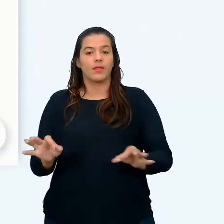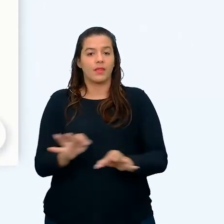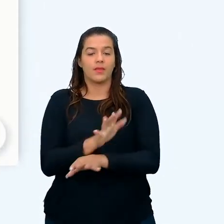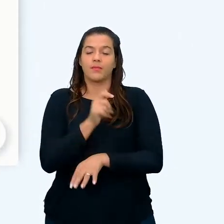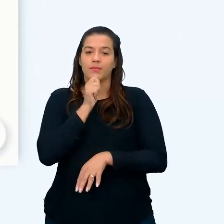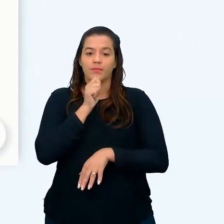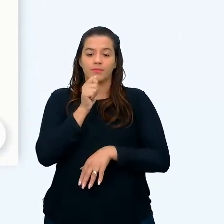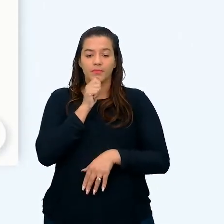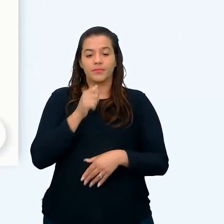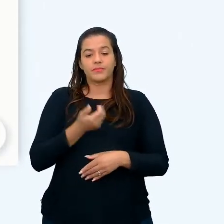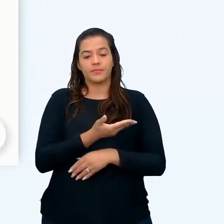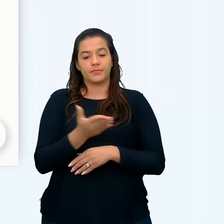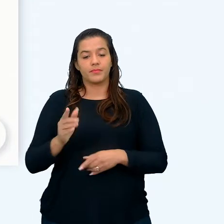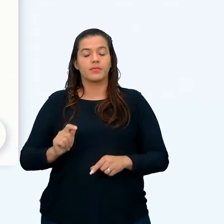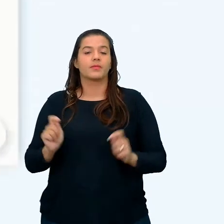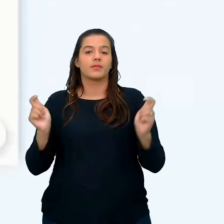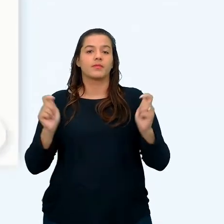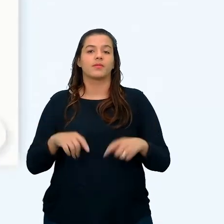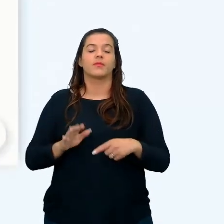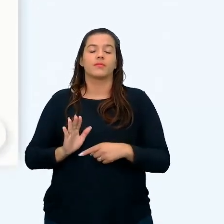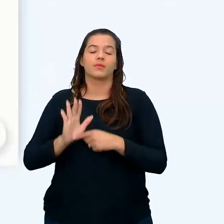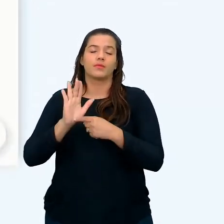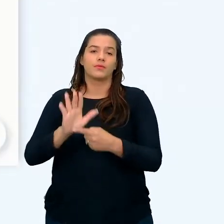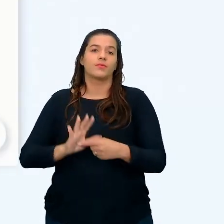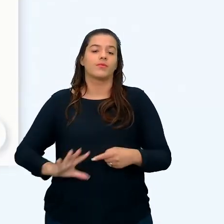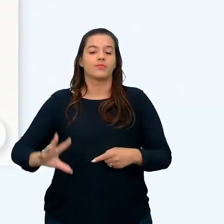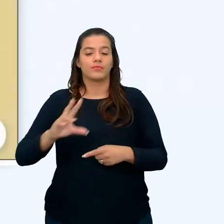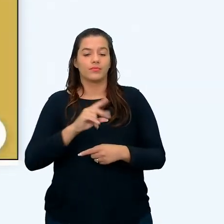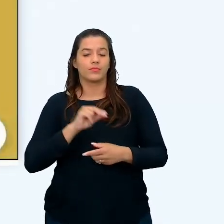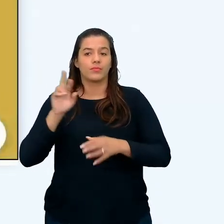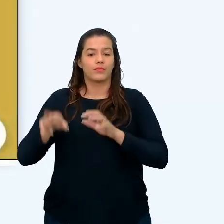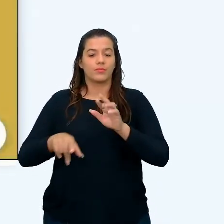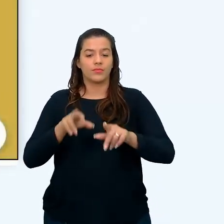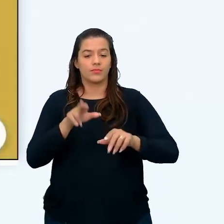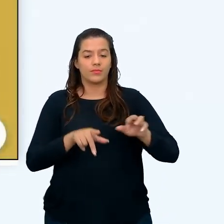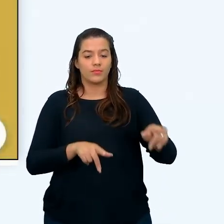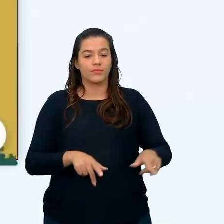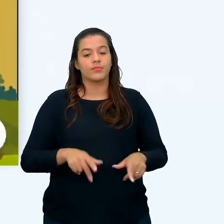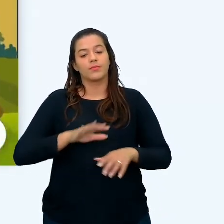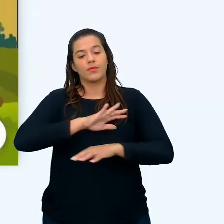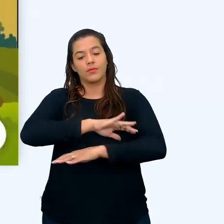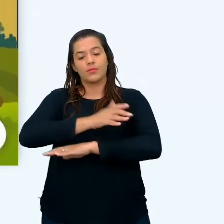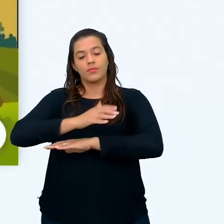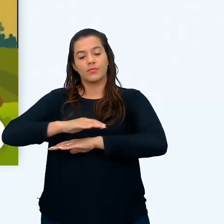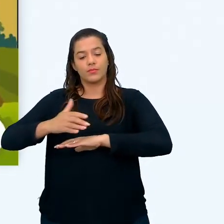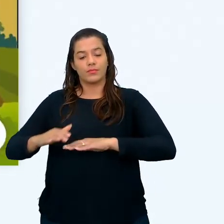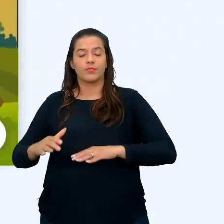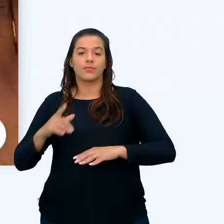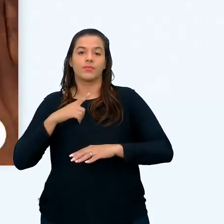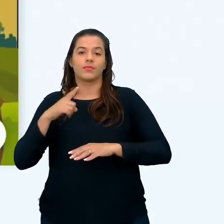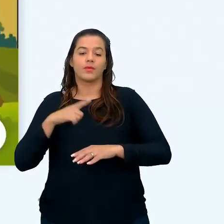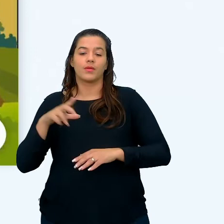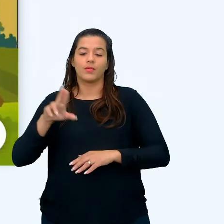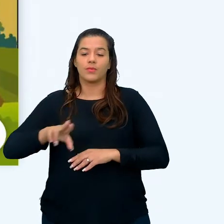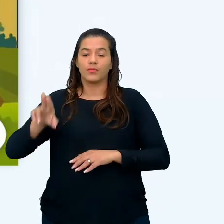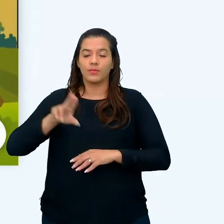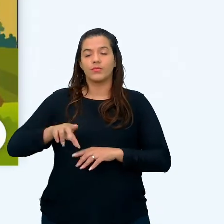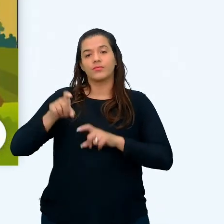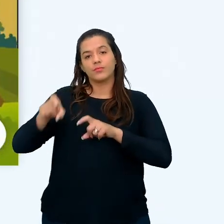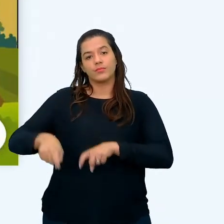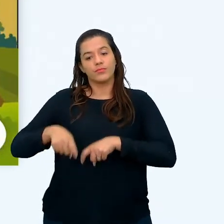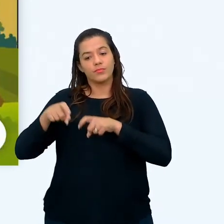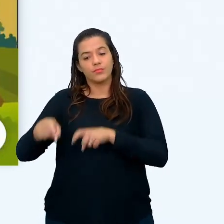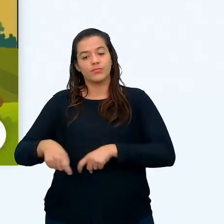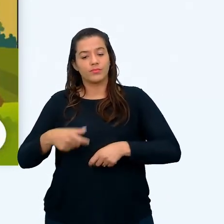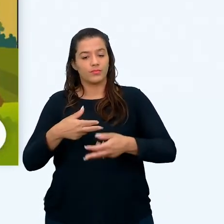categóricos utilizados para atender a funções pragmáticas. As características diferenciais e propriedades que afetam o uso e o manejo do solo para